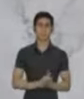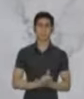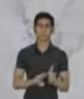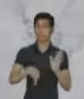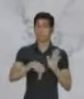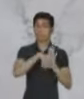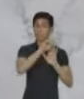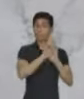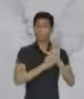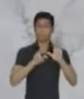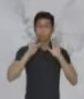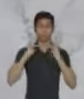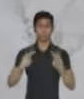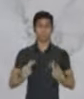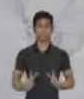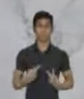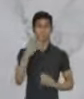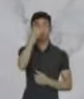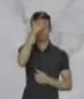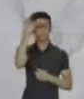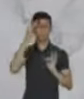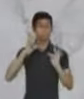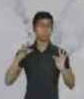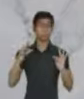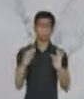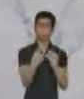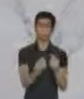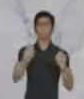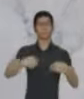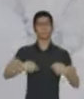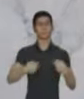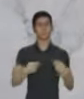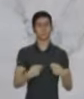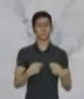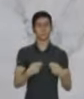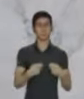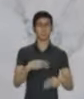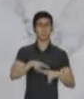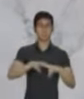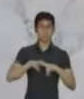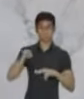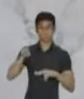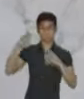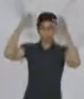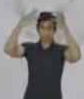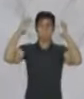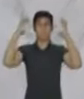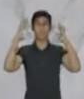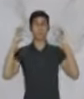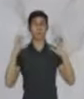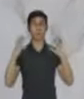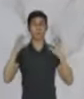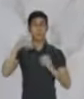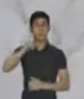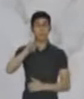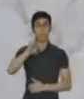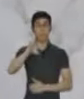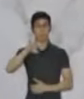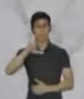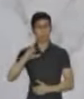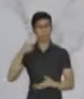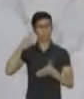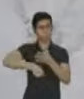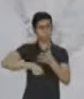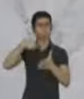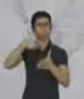de direitos e entender nome disso maria e franco estava maria alice franco inclusive recebi a policiais